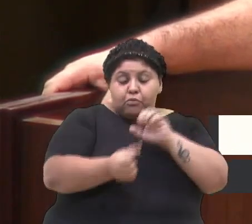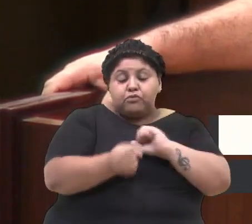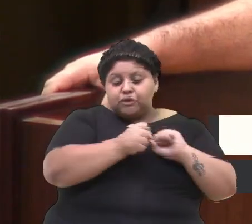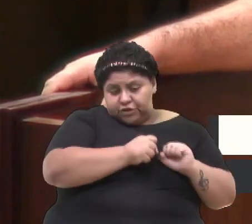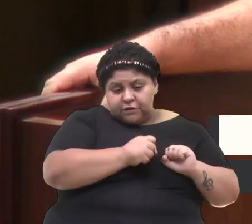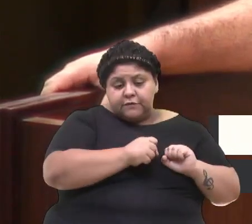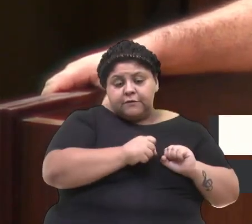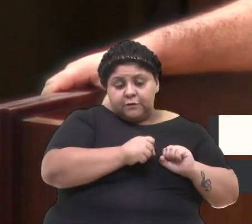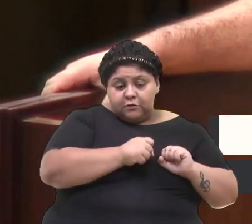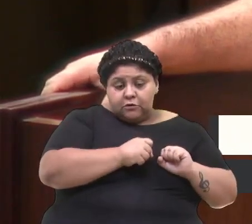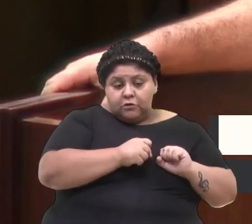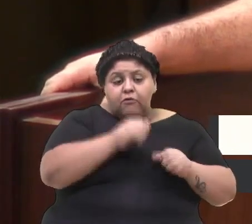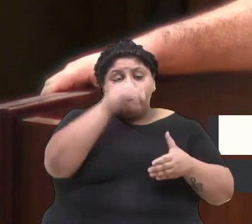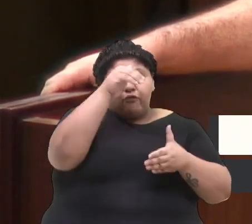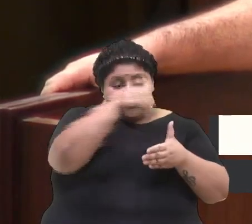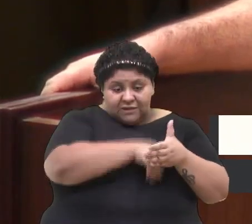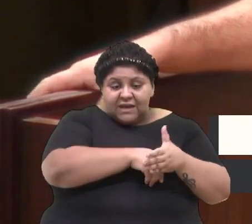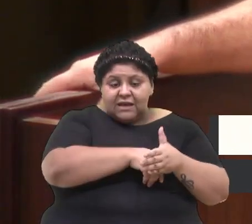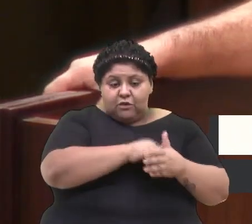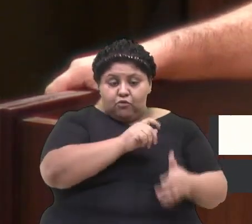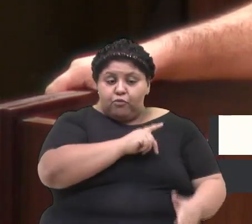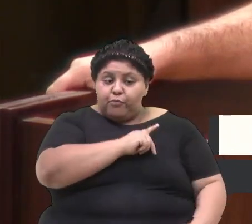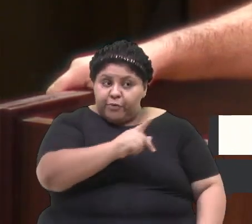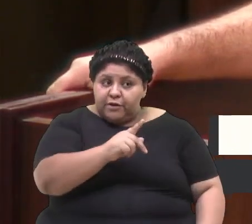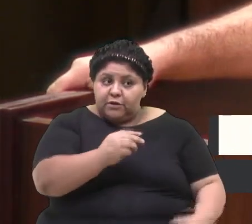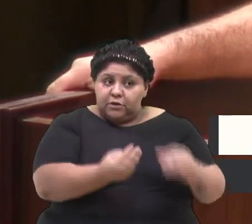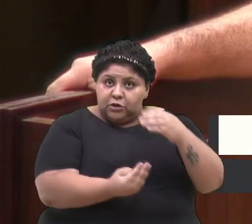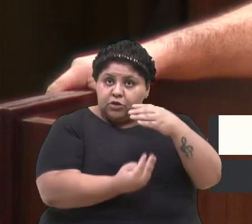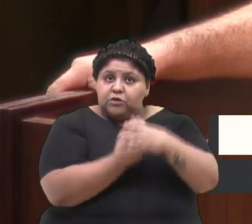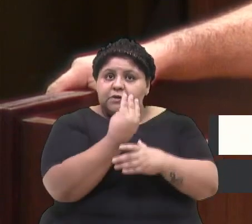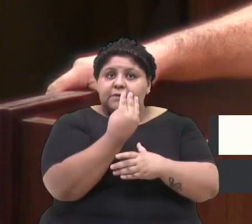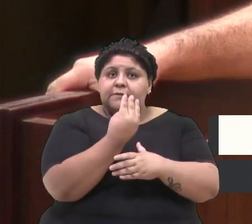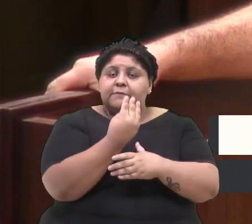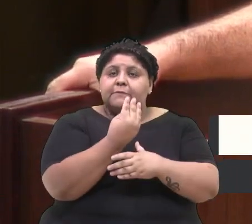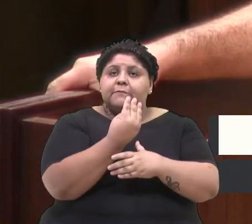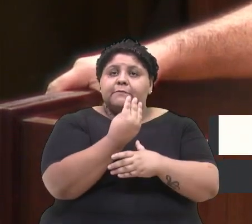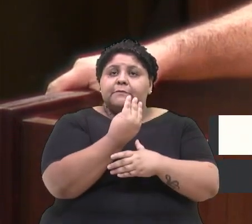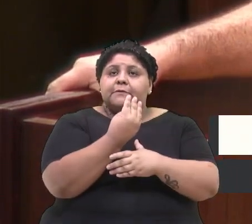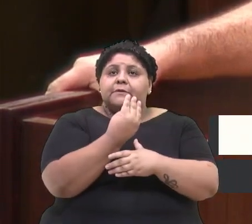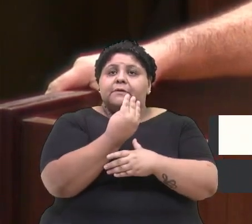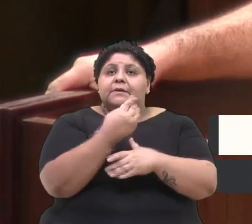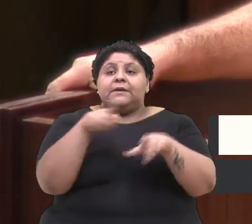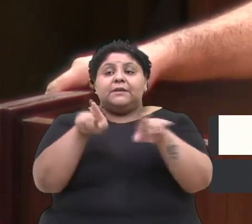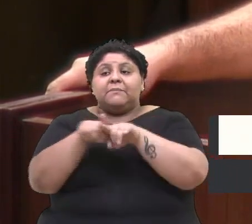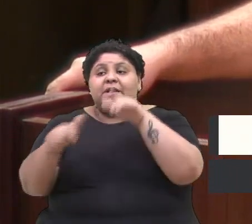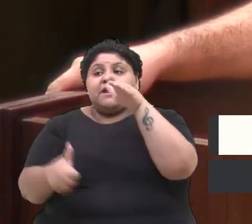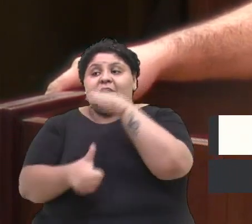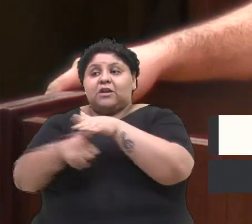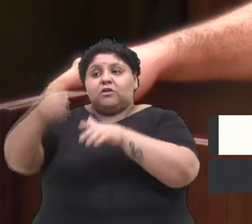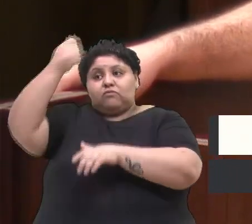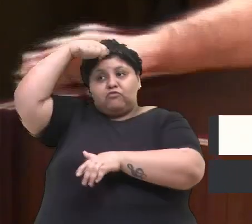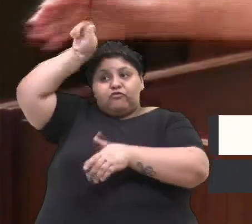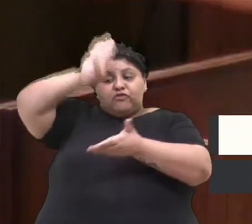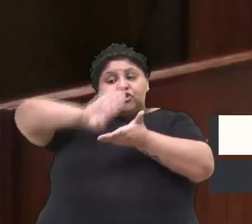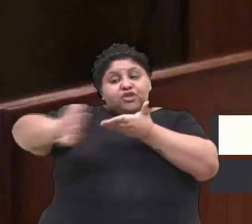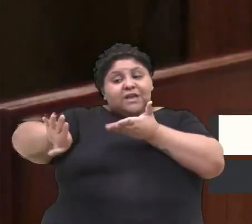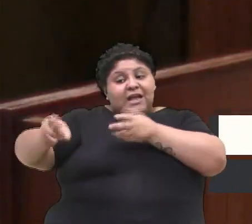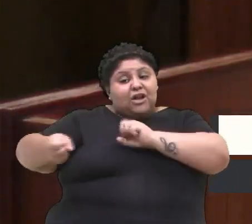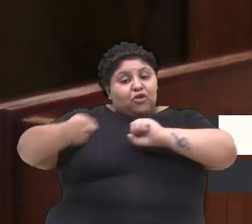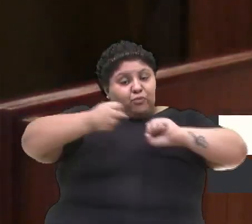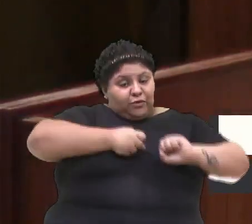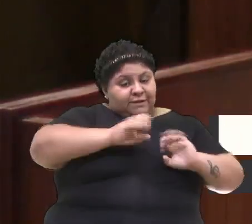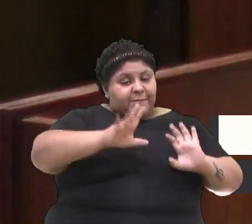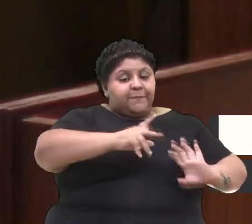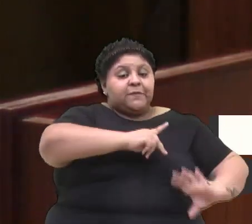ser votado. Ele era o presidente da Fundação Universidade de Caxias do Sul e reitor da UCS. Foi tirado o poder, então, que